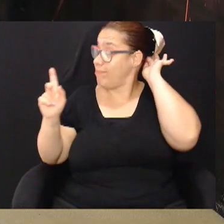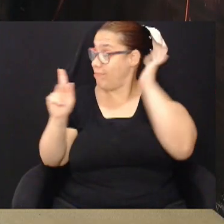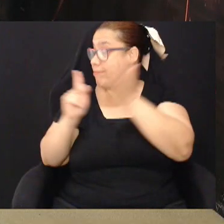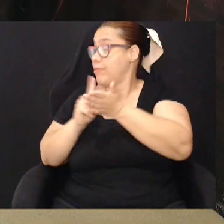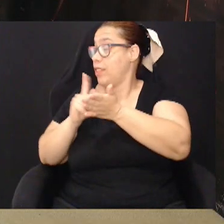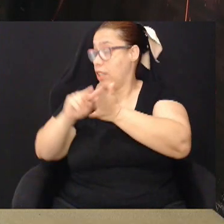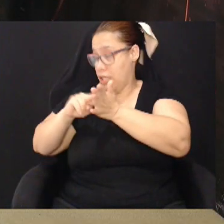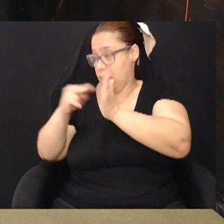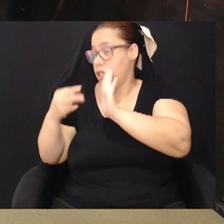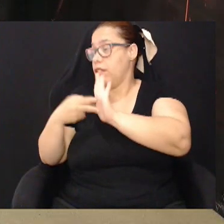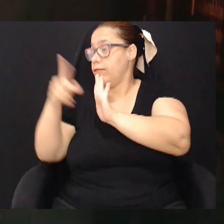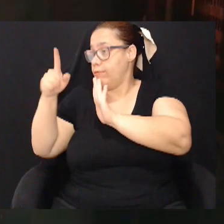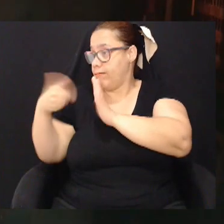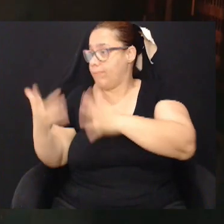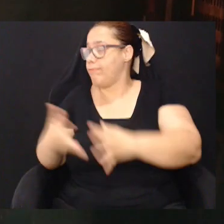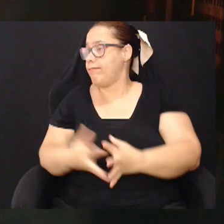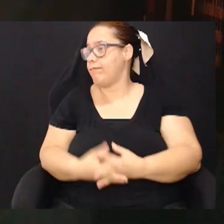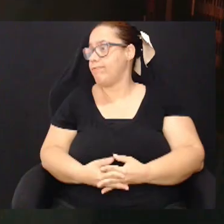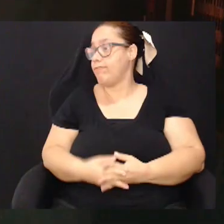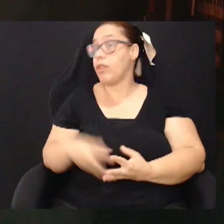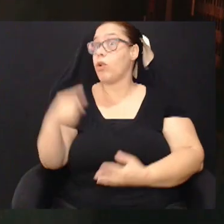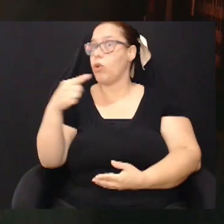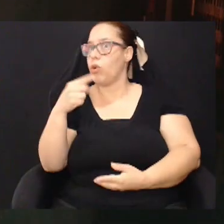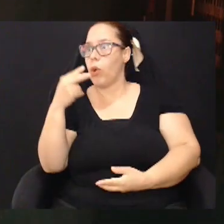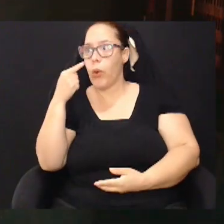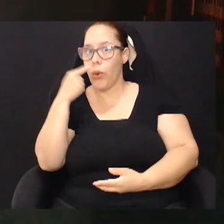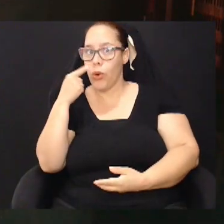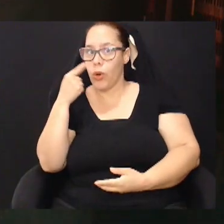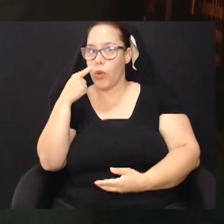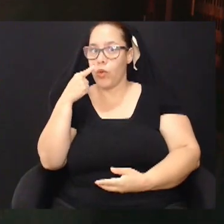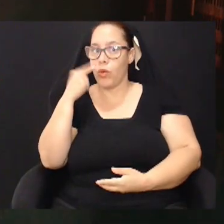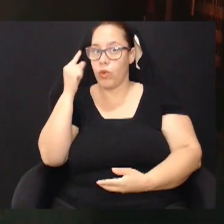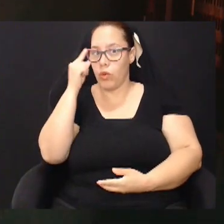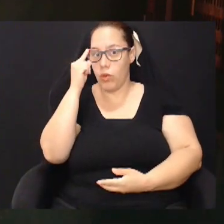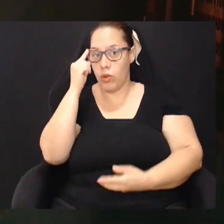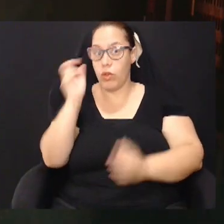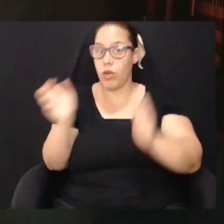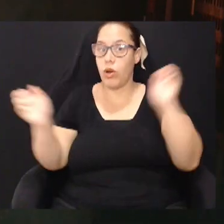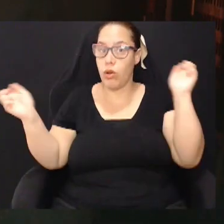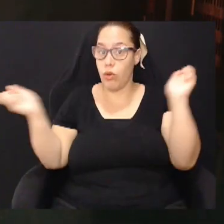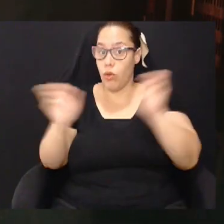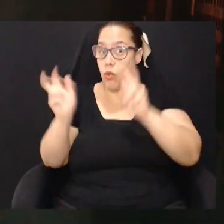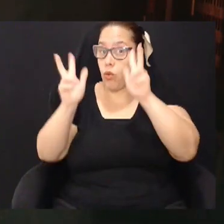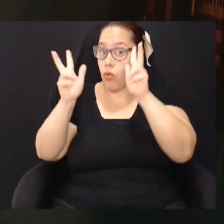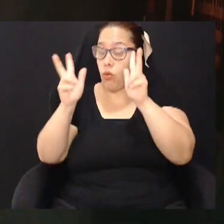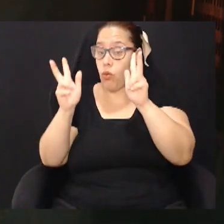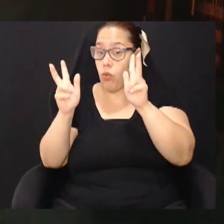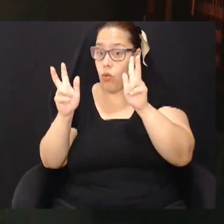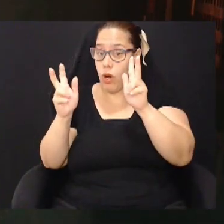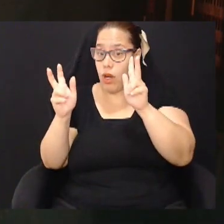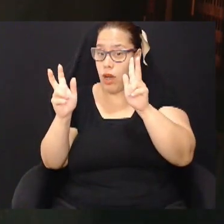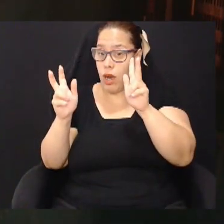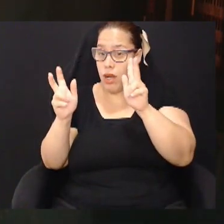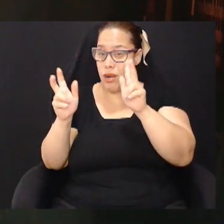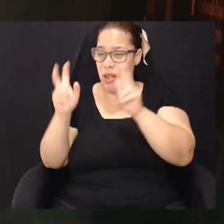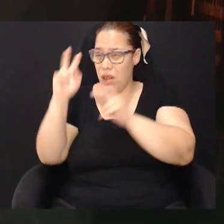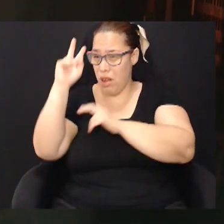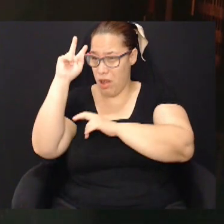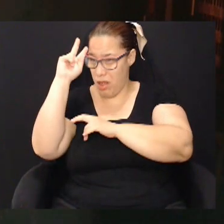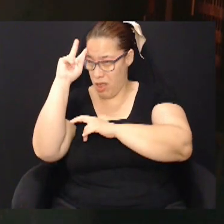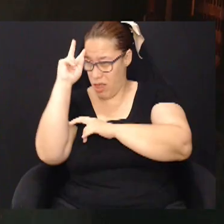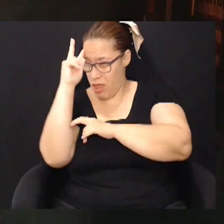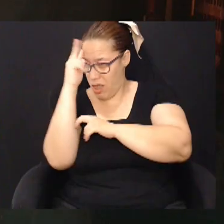né. E então, no seu caso, serviu como, um alerta, né, Alerta. uma viradinha de chave,